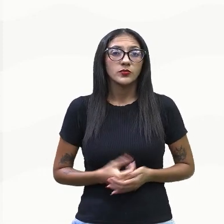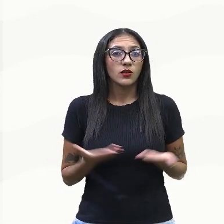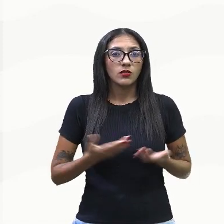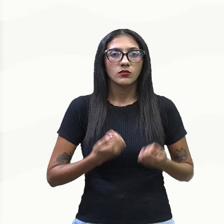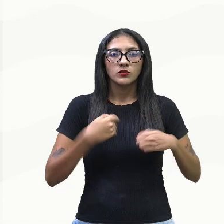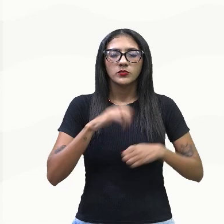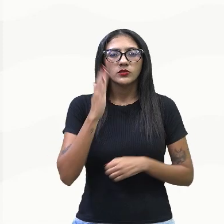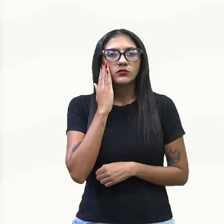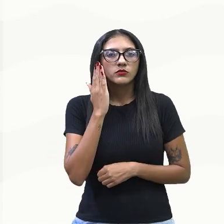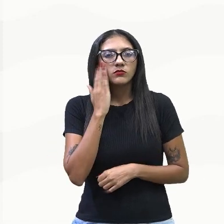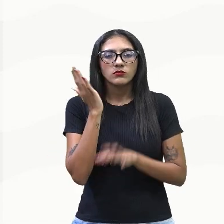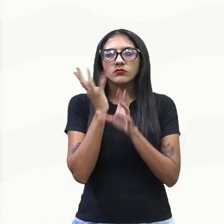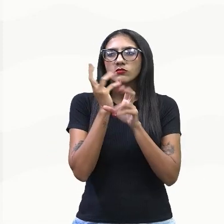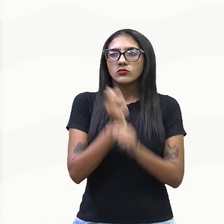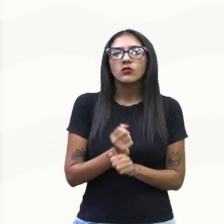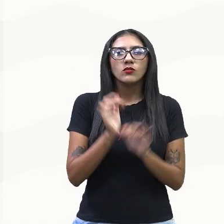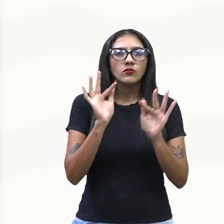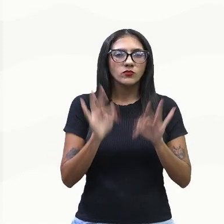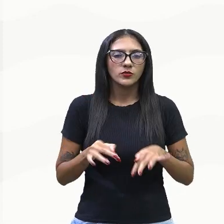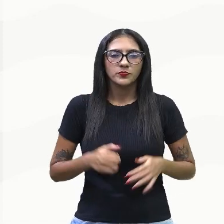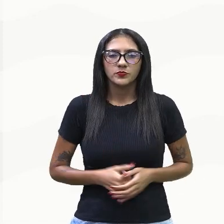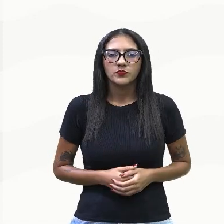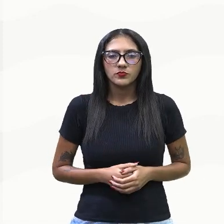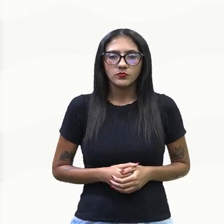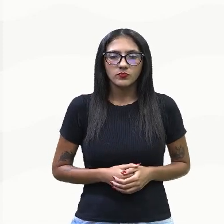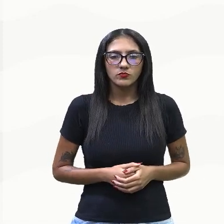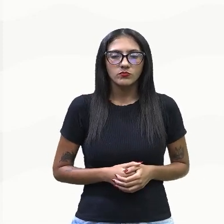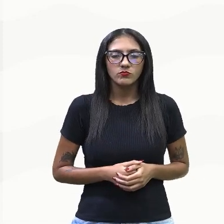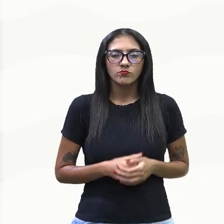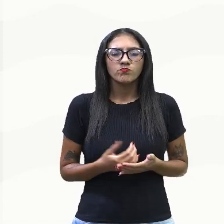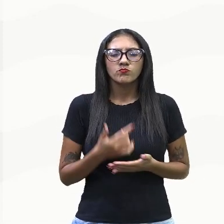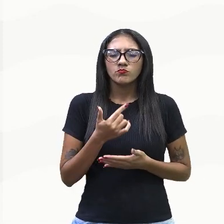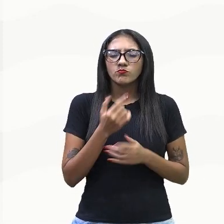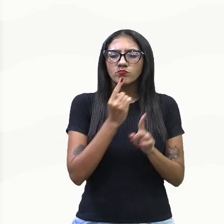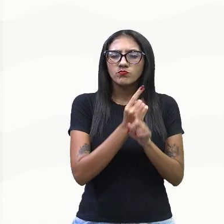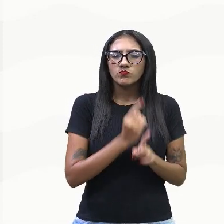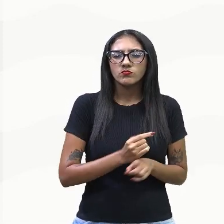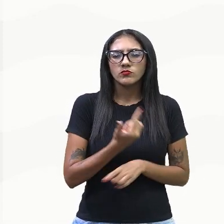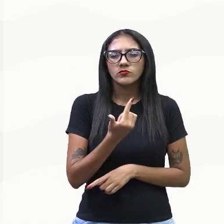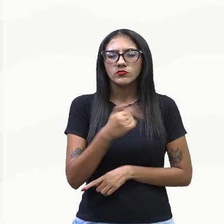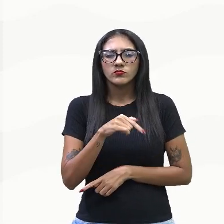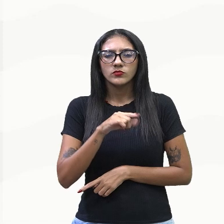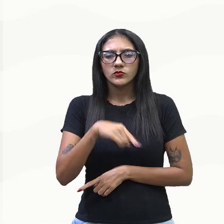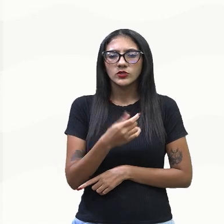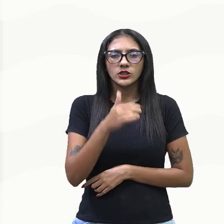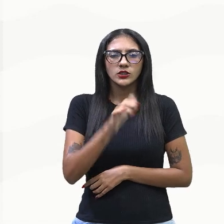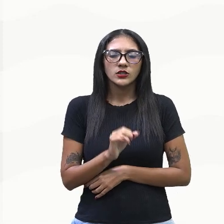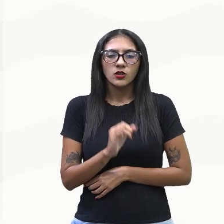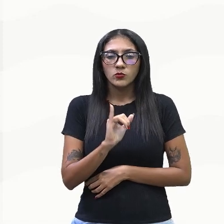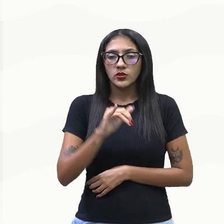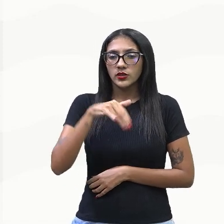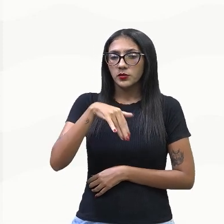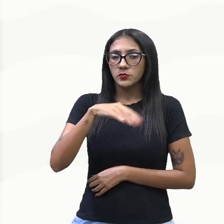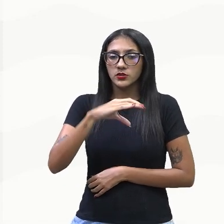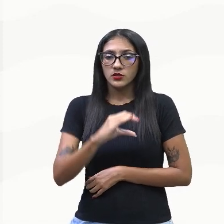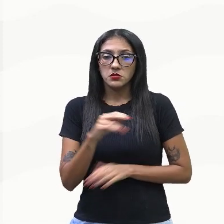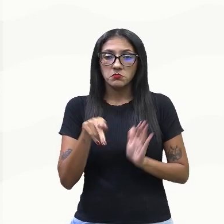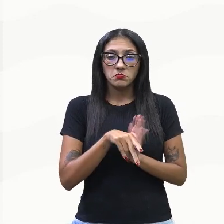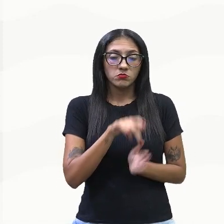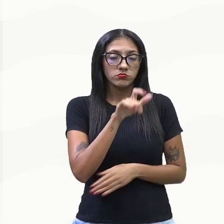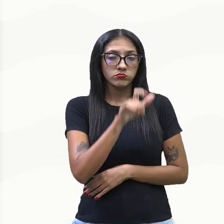ao resultado final, ok? O resultado de 27,10 de IMC, de Índice de Massa Corpórea do